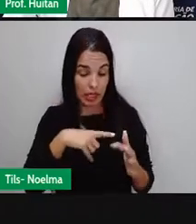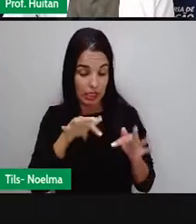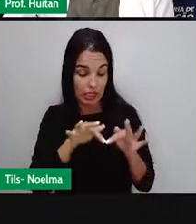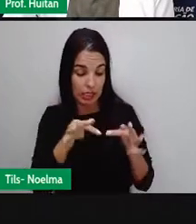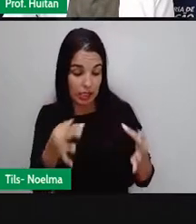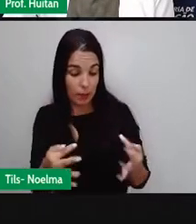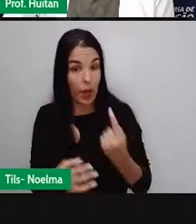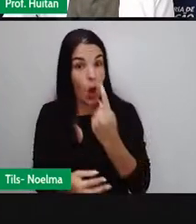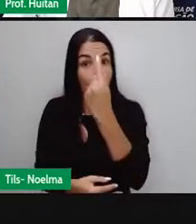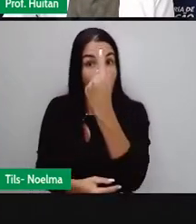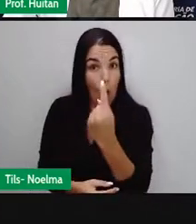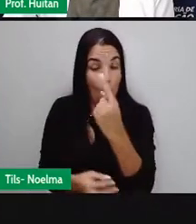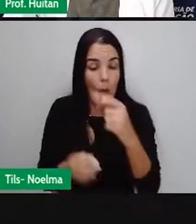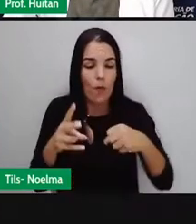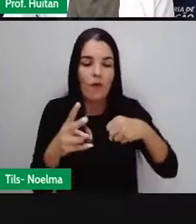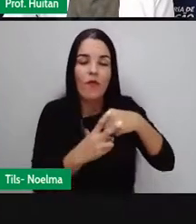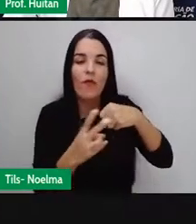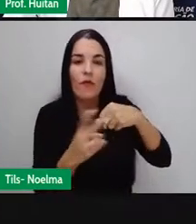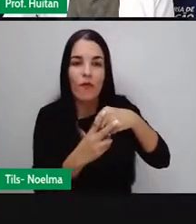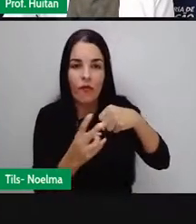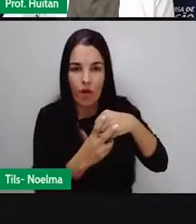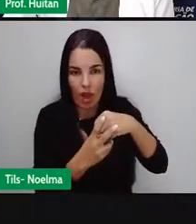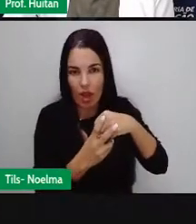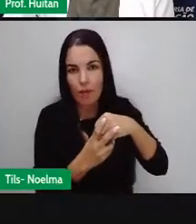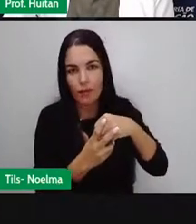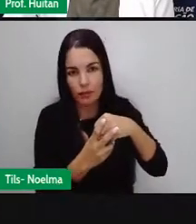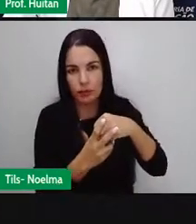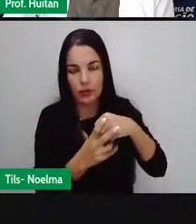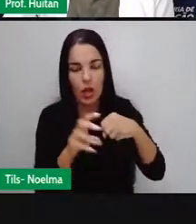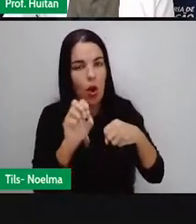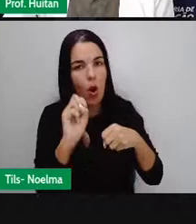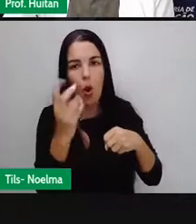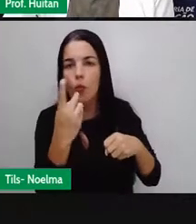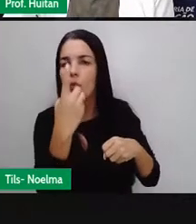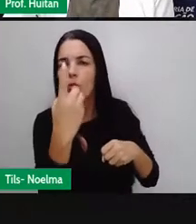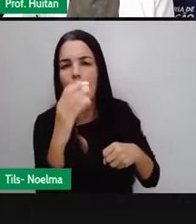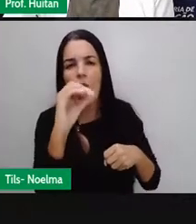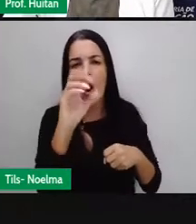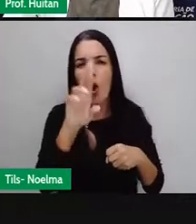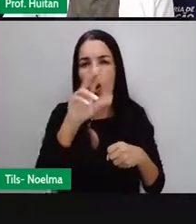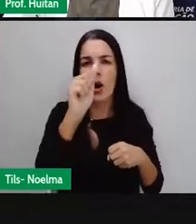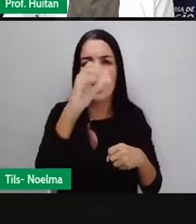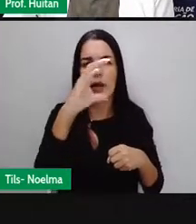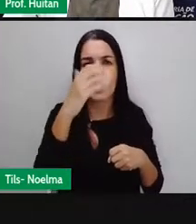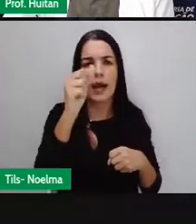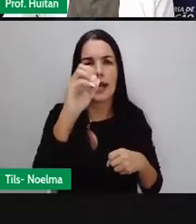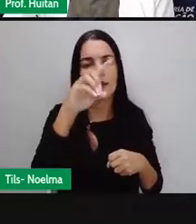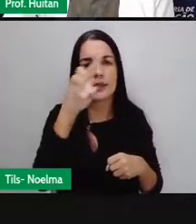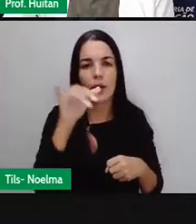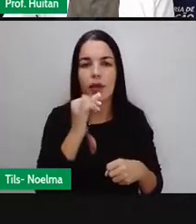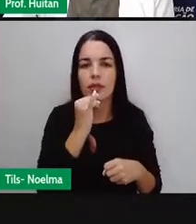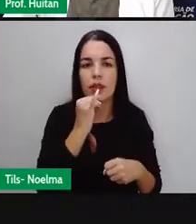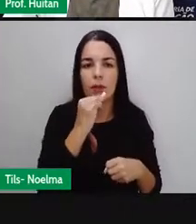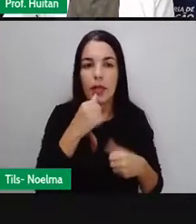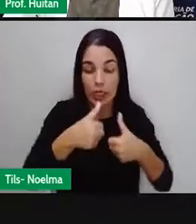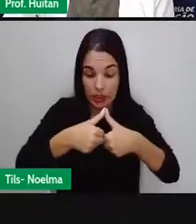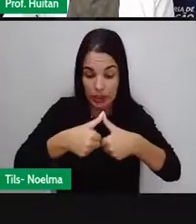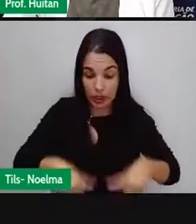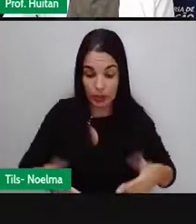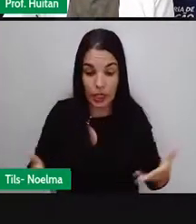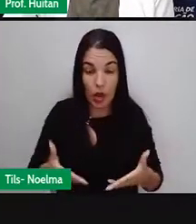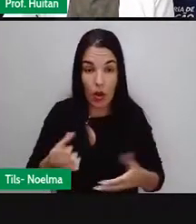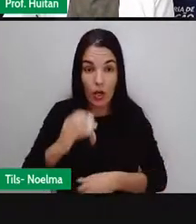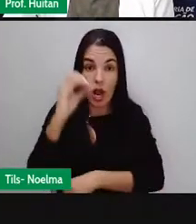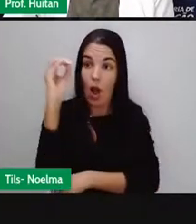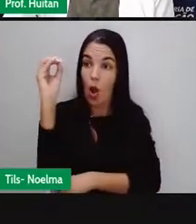apresenta um único verbo ou uma única oração. Estamos no outono, então temos aqui o